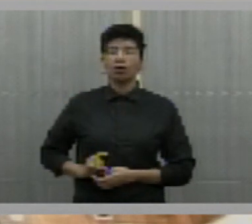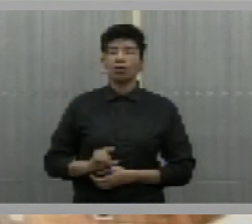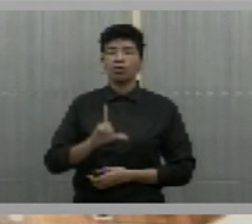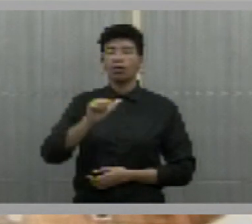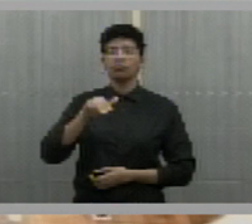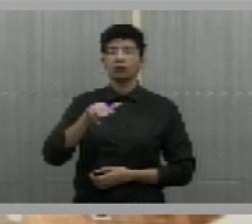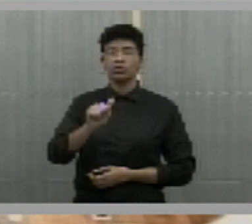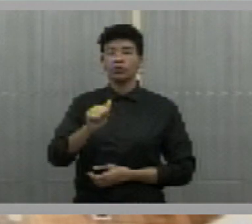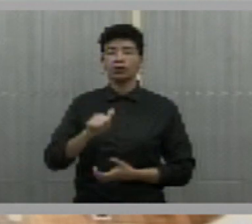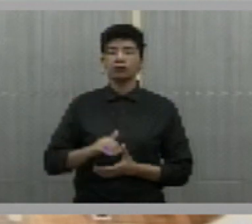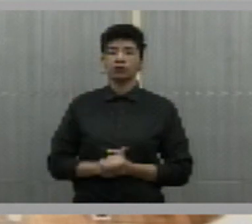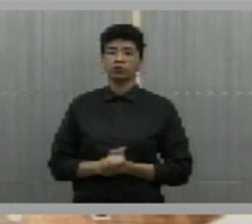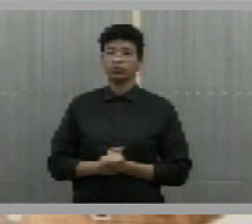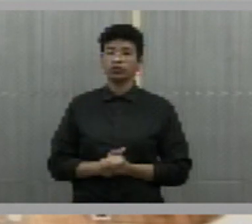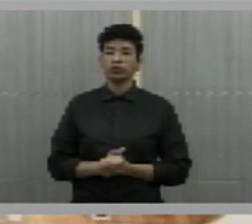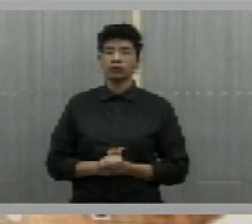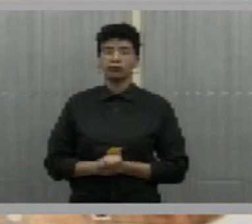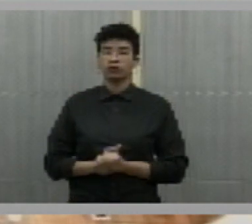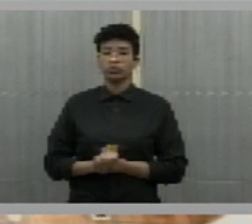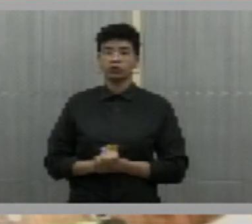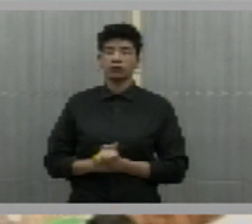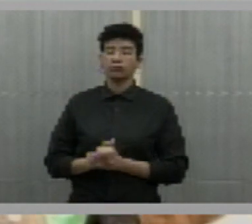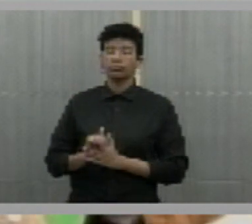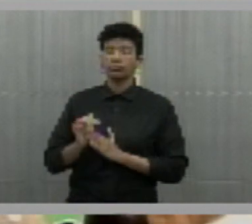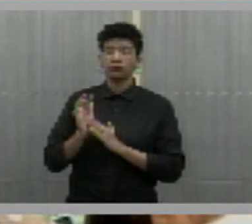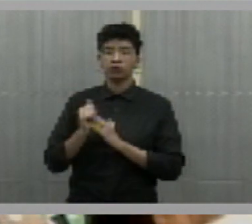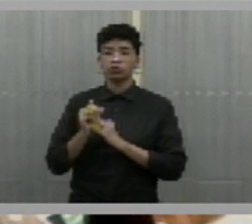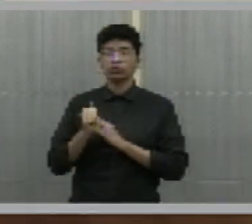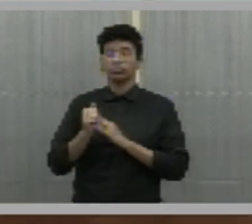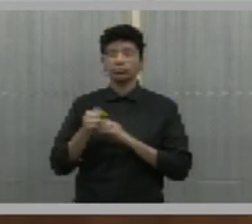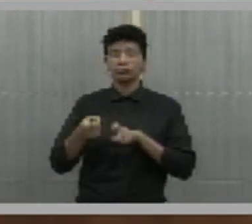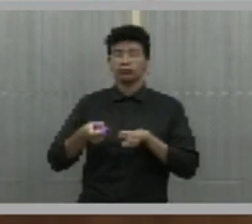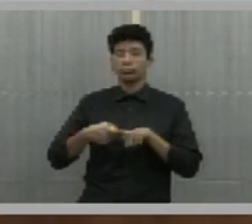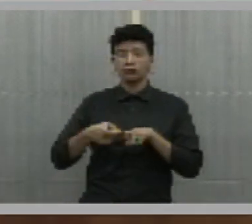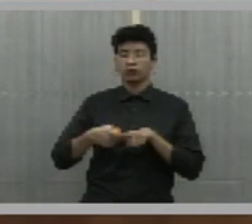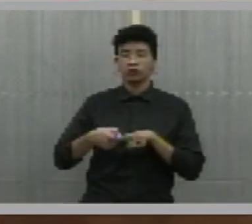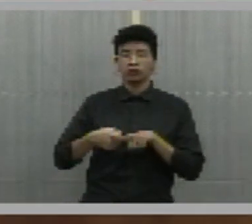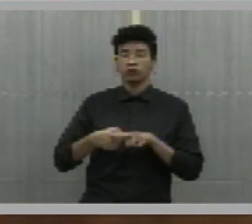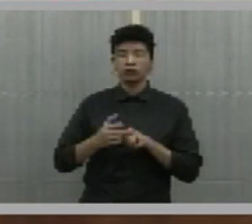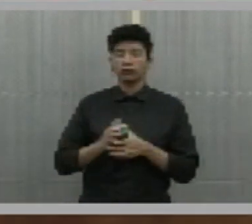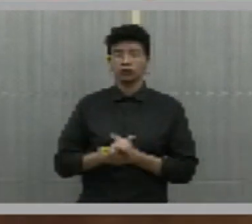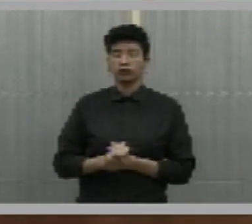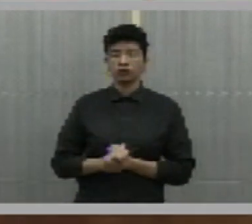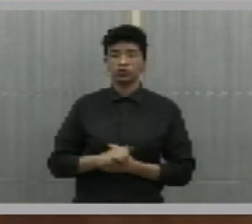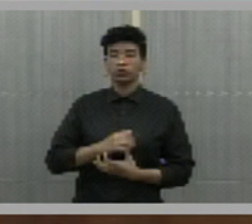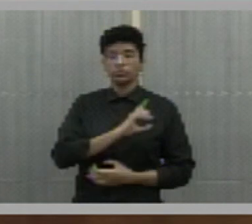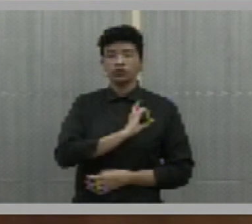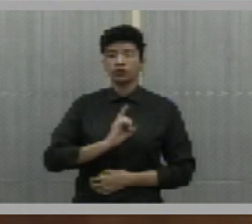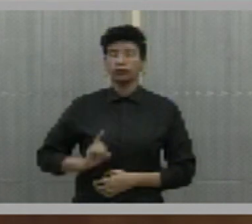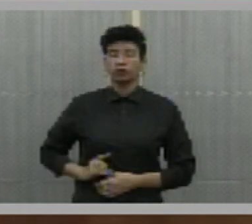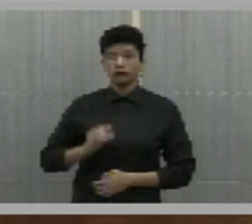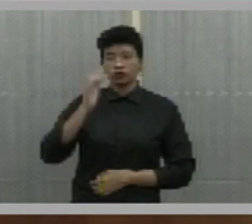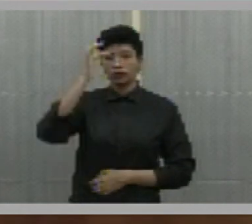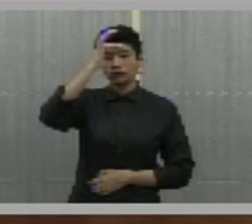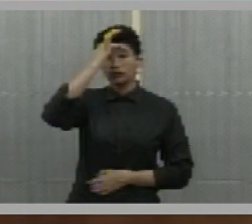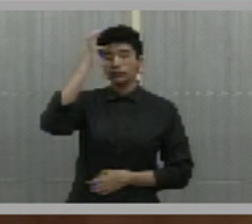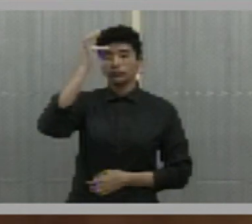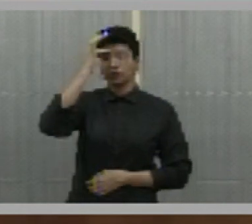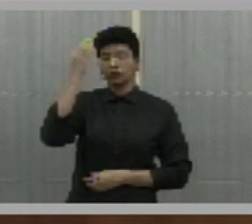Lima, está de licença médica. Deputado Franzé Silva, como vota?